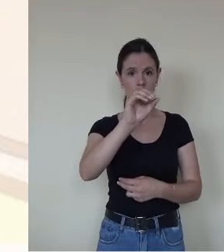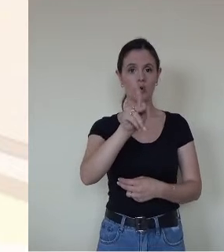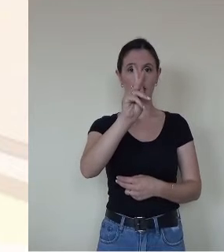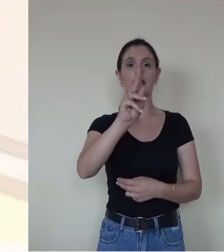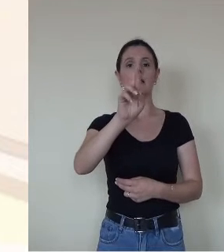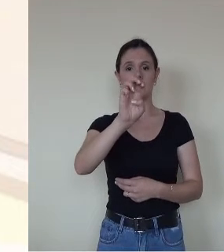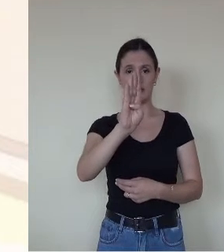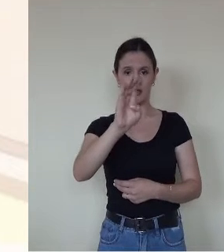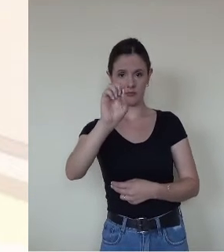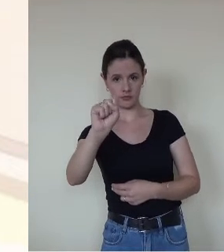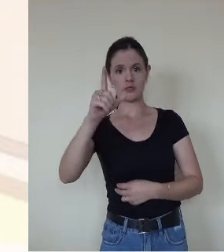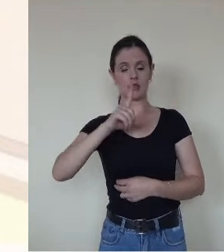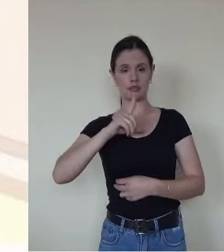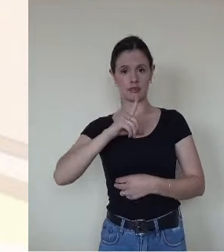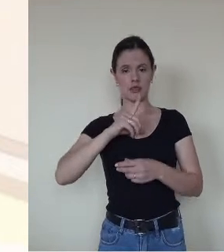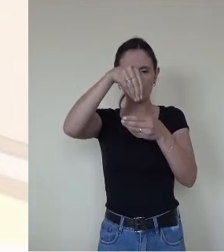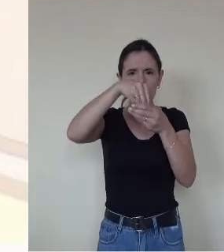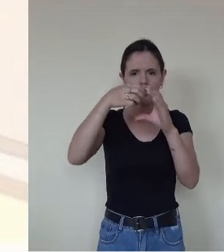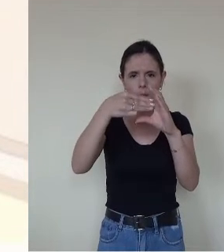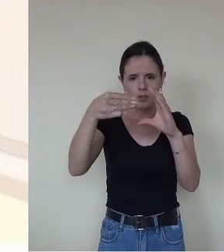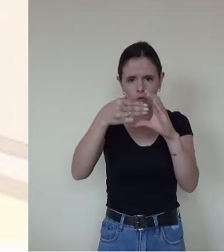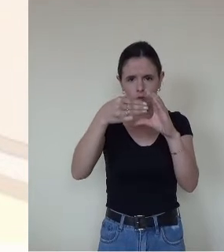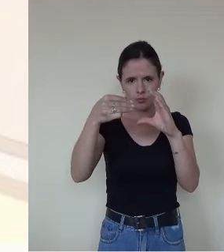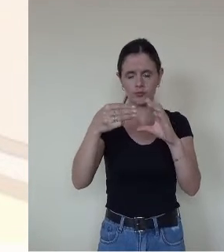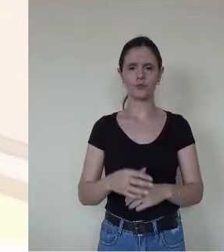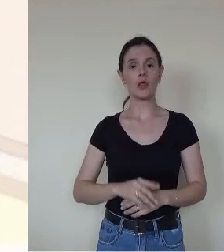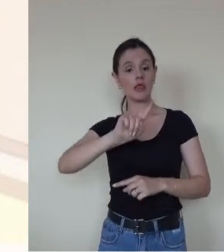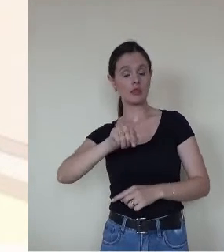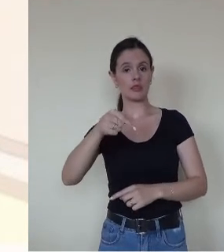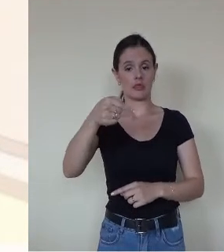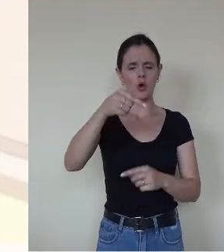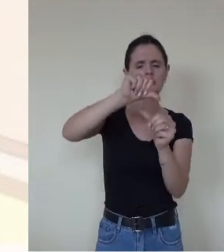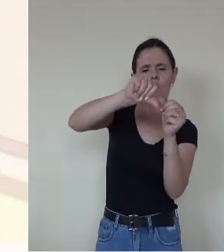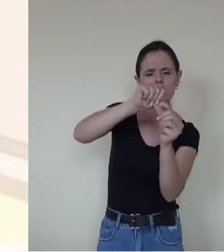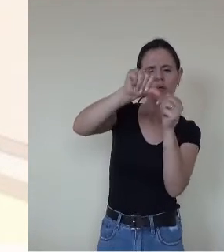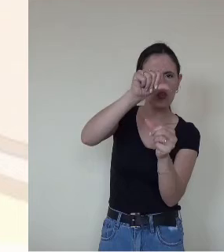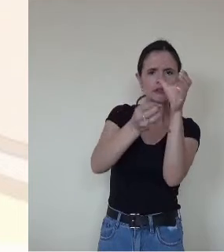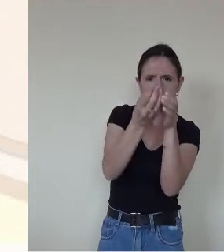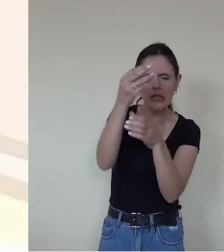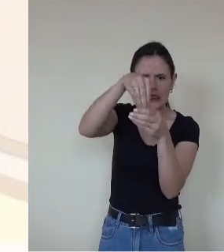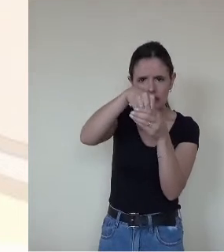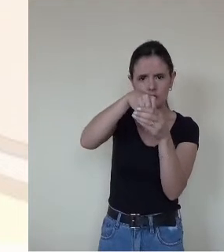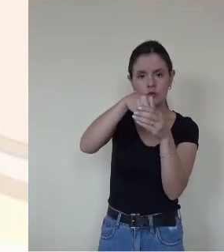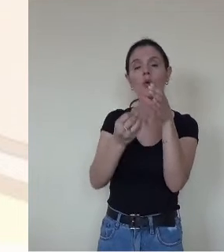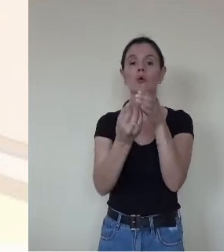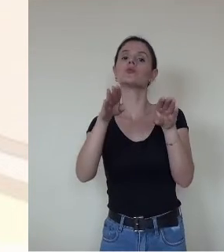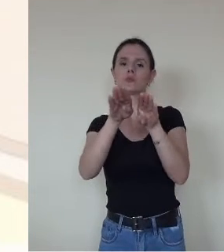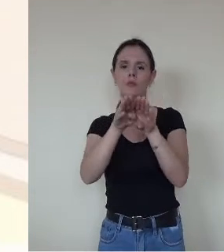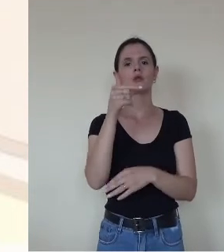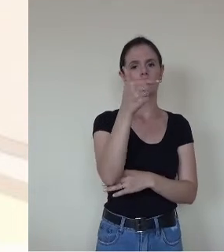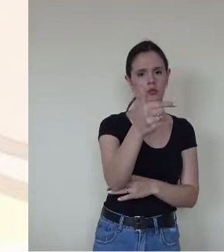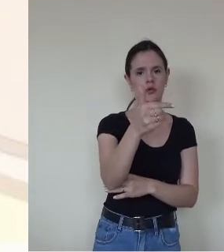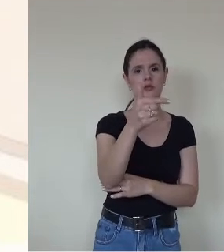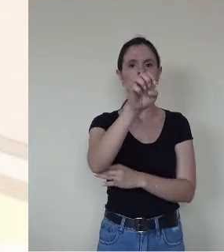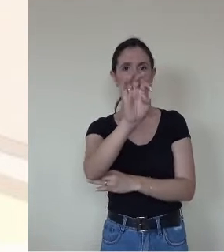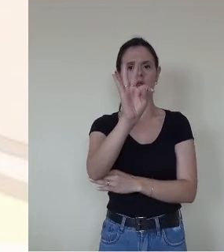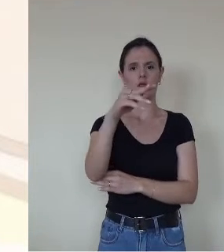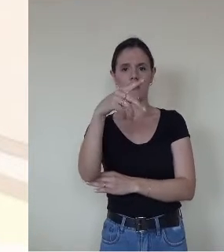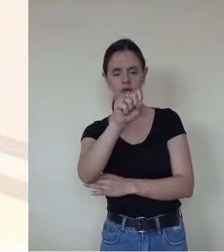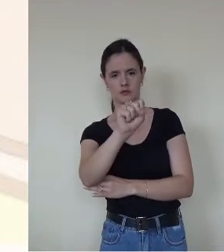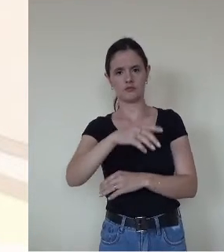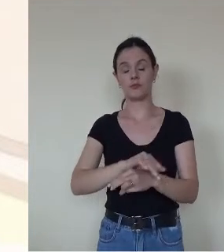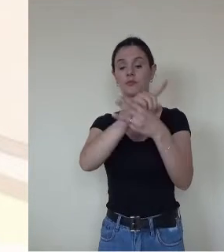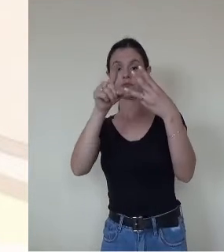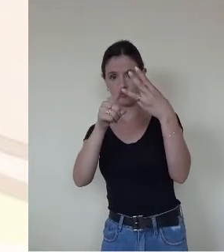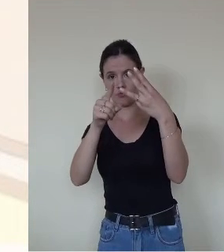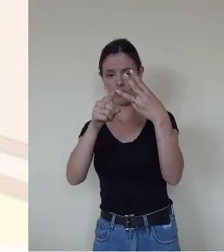ATPs. O ciclo de Krebs ocorre na matriz mitocondrial e, depois de sucessivas reações, produz também 2